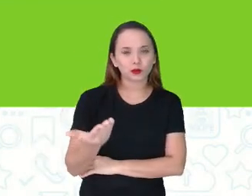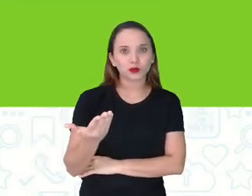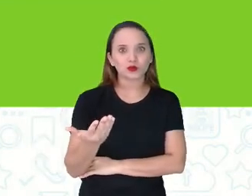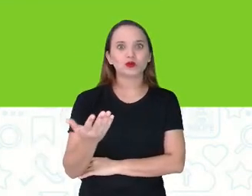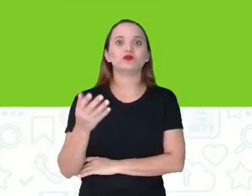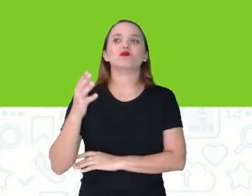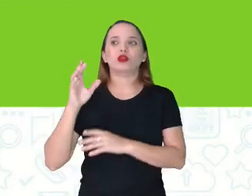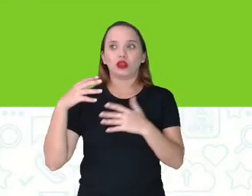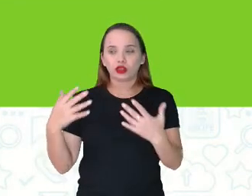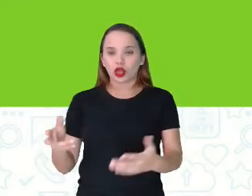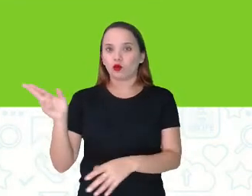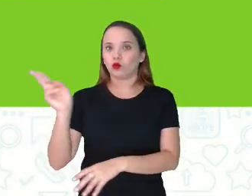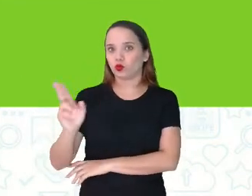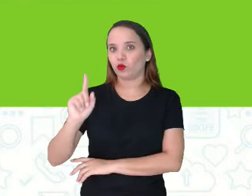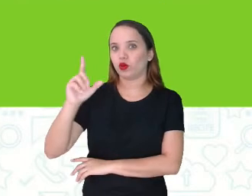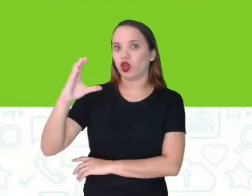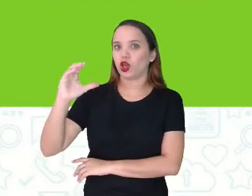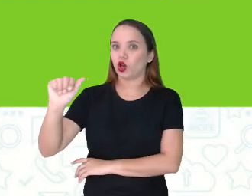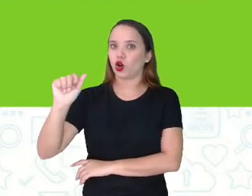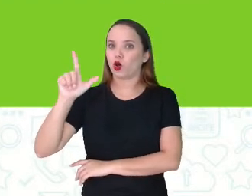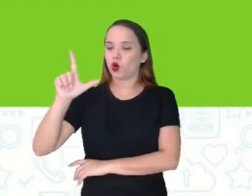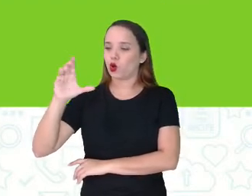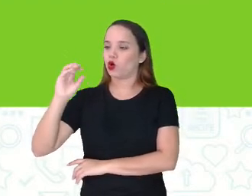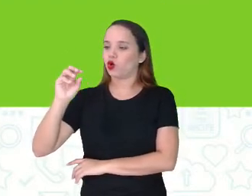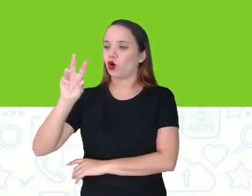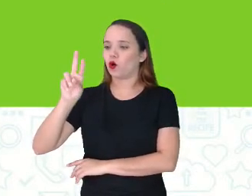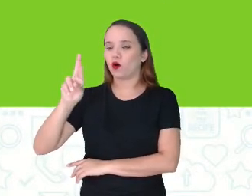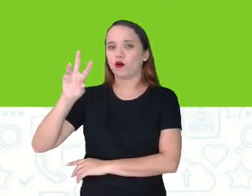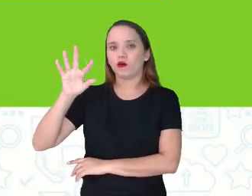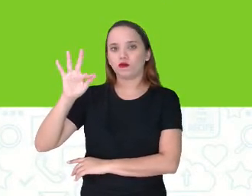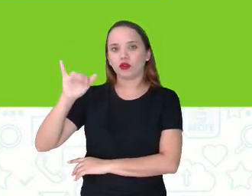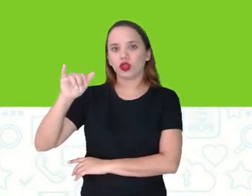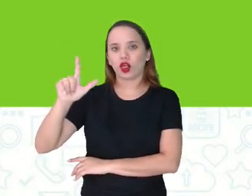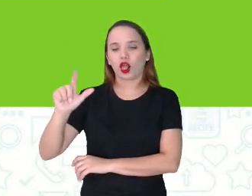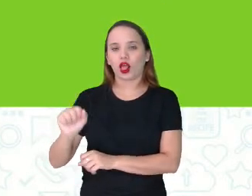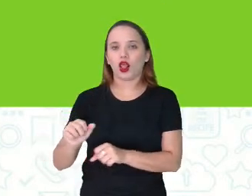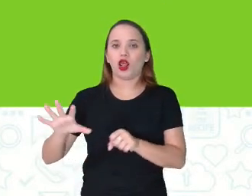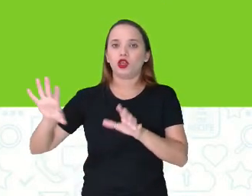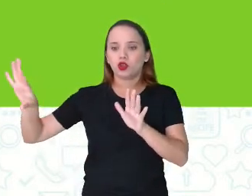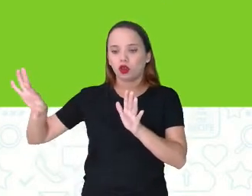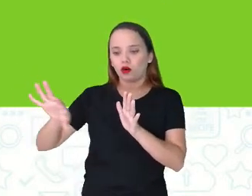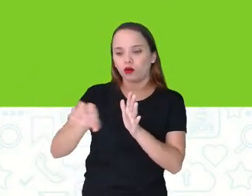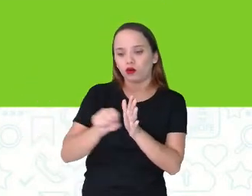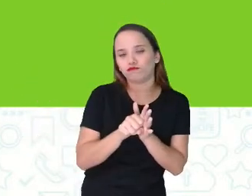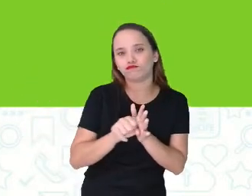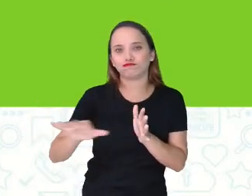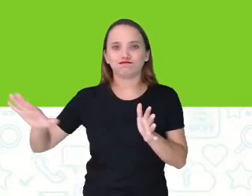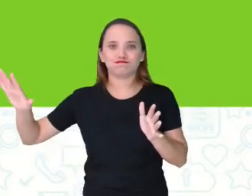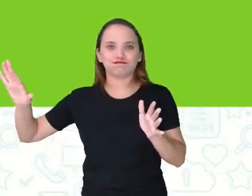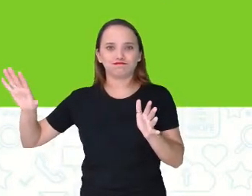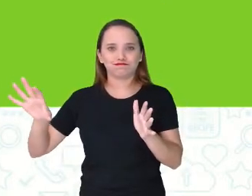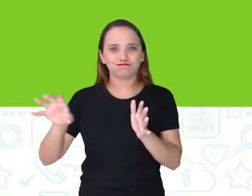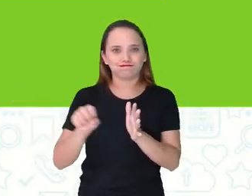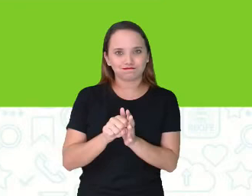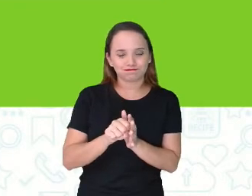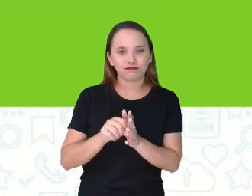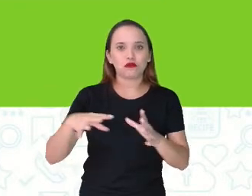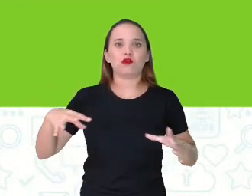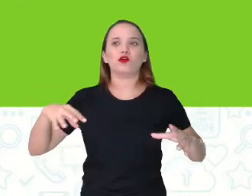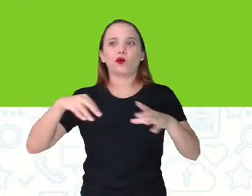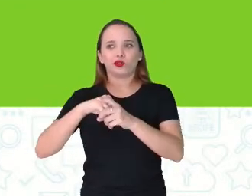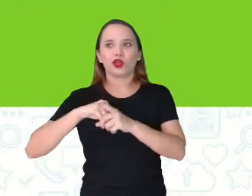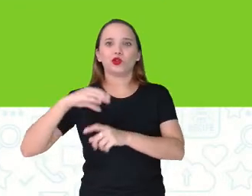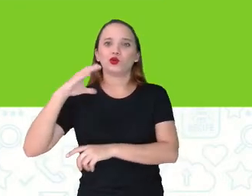As clorofilas. Então, as clorofilas ficam armazenadas nos cloroplastos